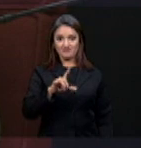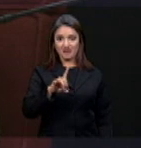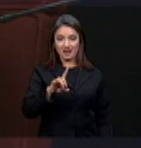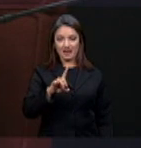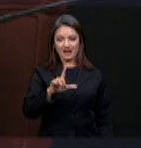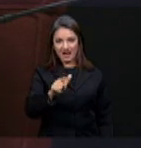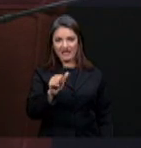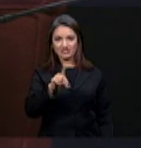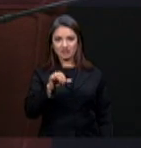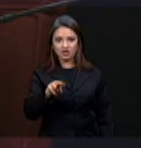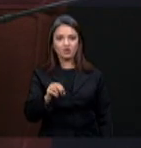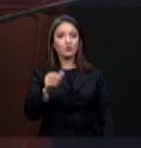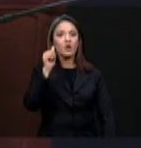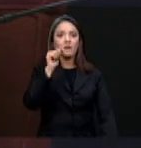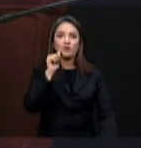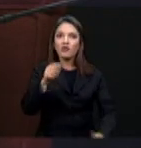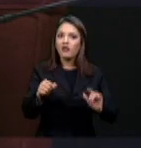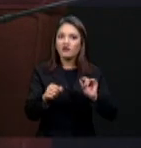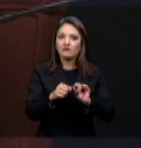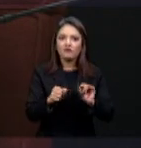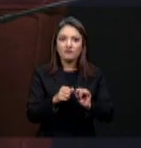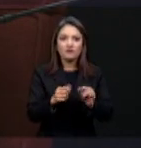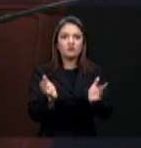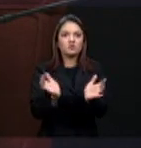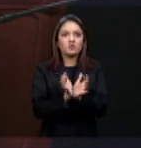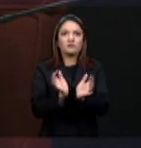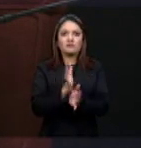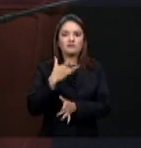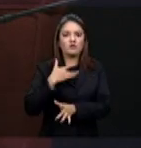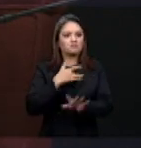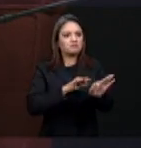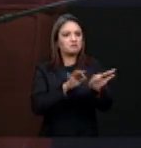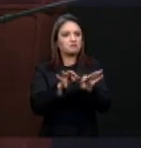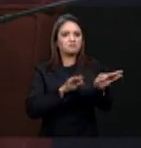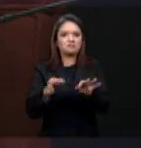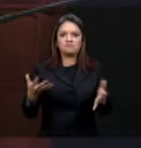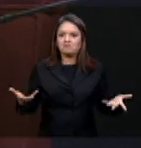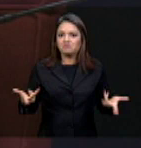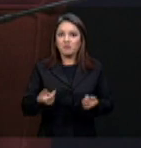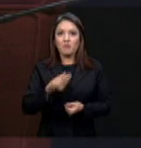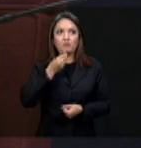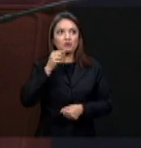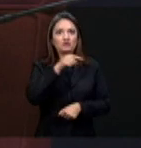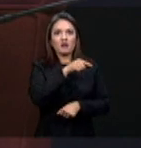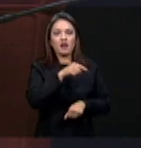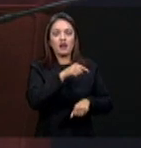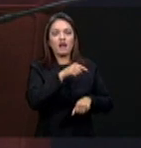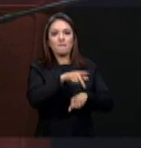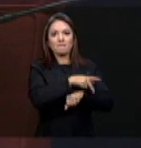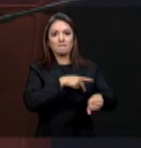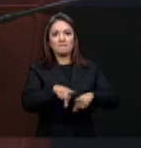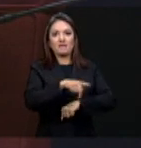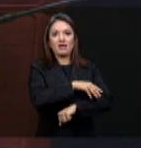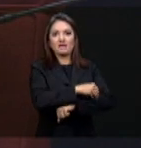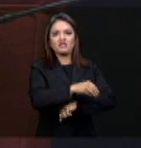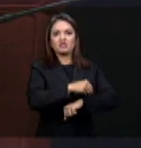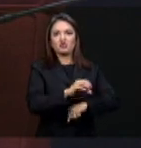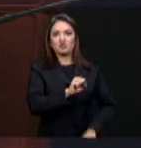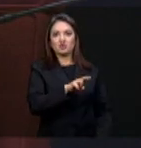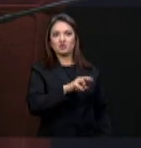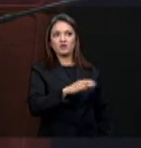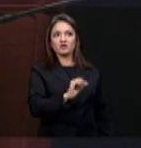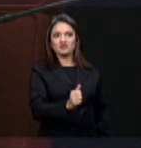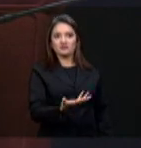pessoa incrível que faz uma gestão de um sistema de saúde que poderia estar na Suíça é porque que essa política